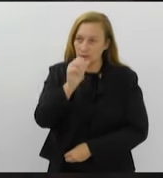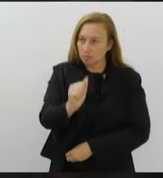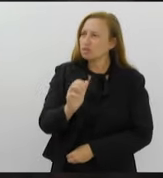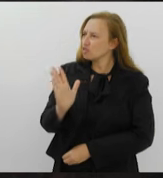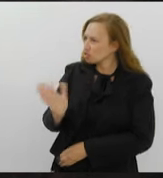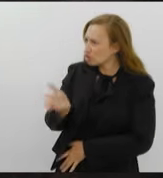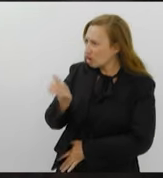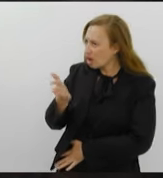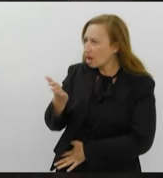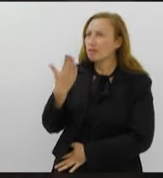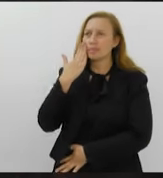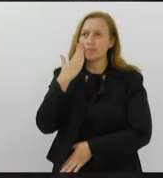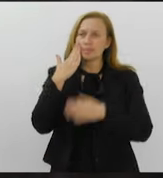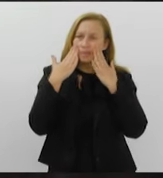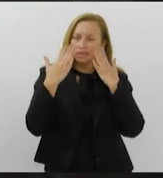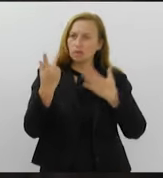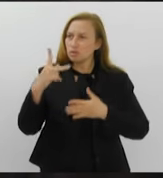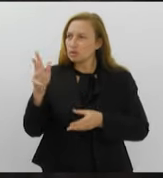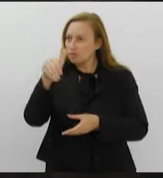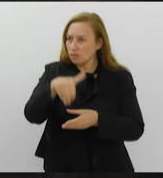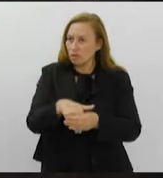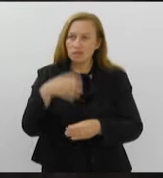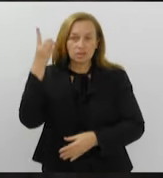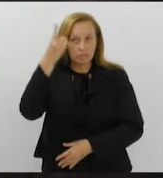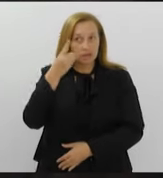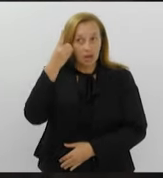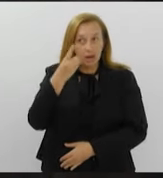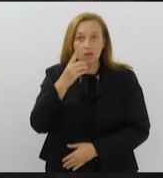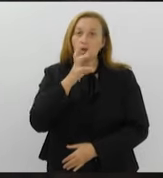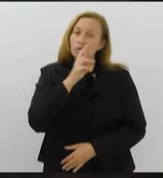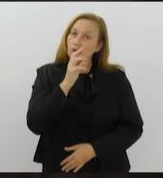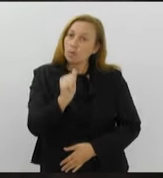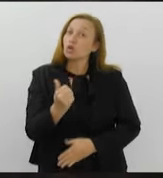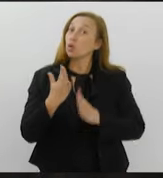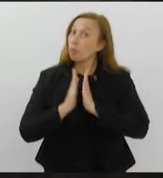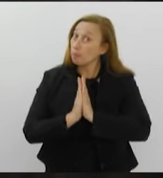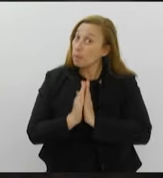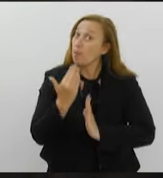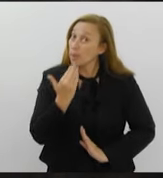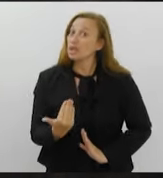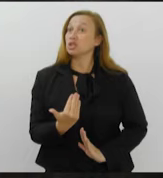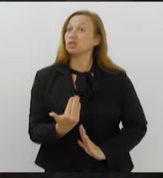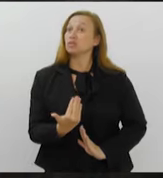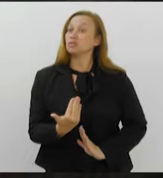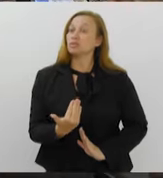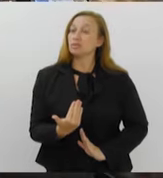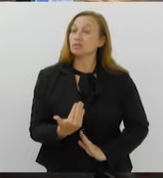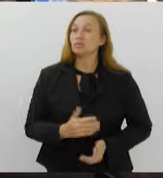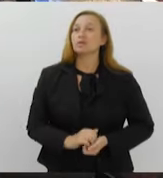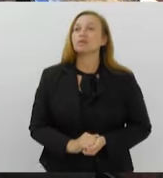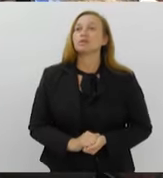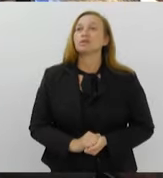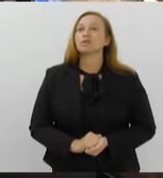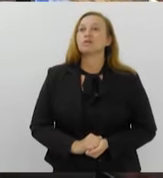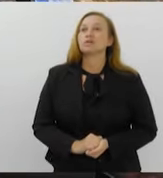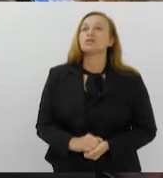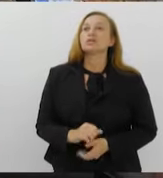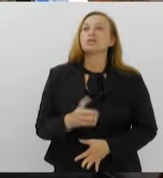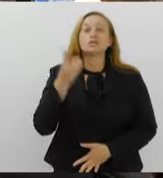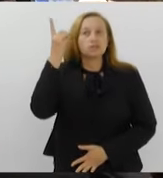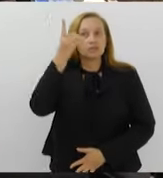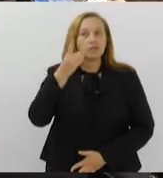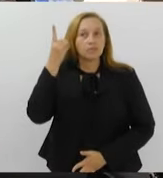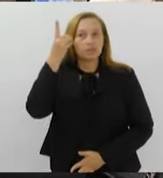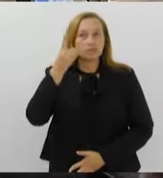já apresentou o seu voto. Deputado Amorim, estou pedindo, nosso por favor, nome, a última vez. Deputado, quem vota aqui, nosso próximo nome, deputado,